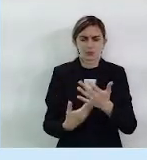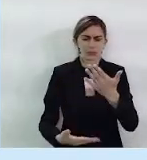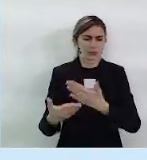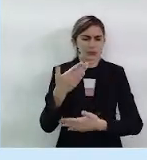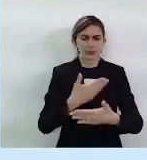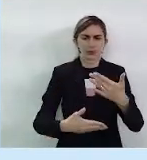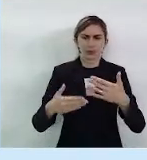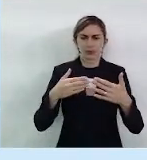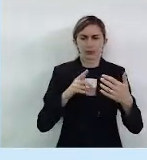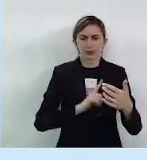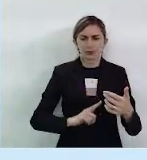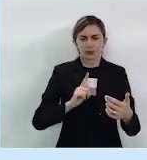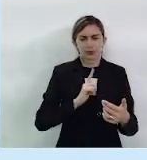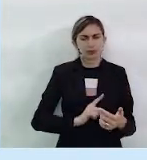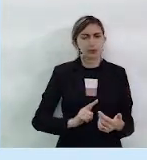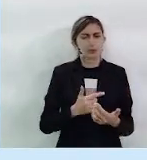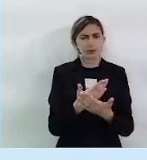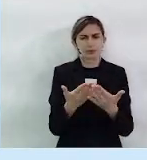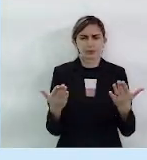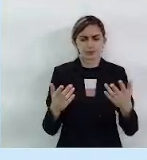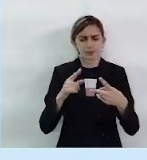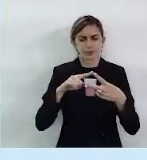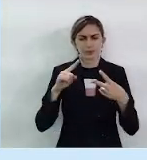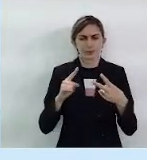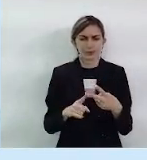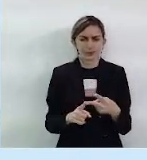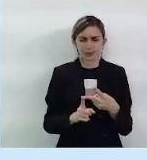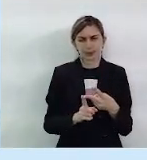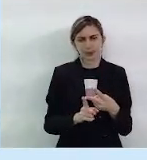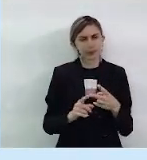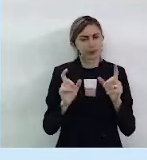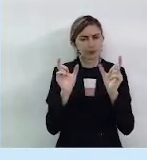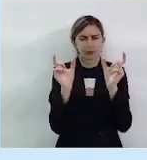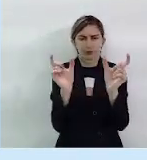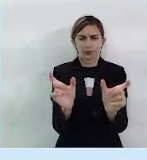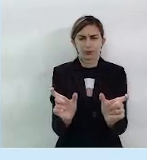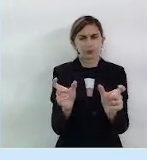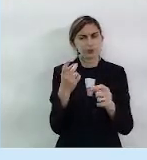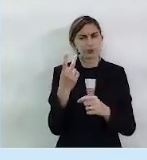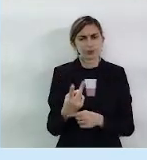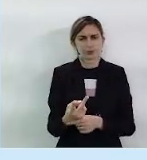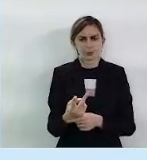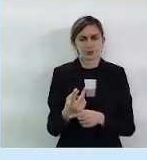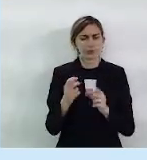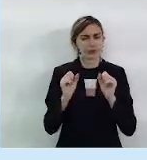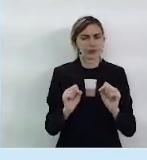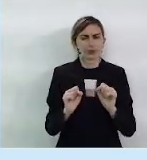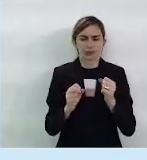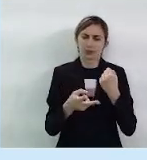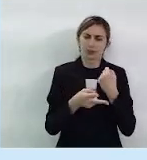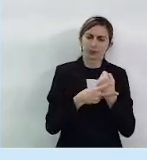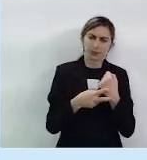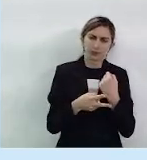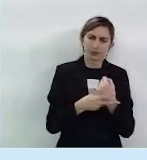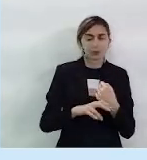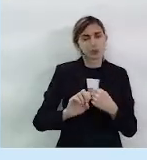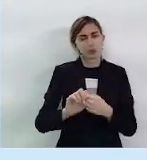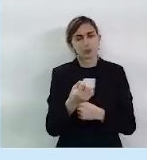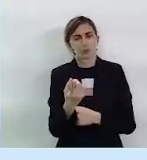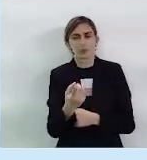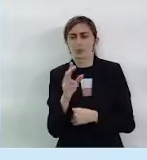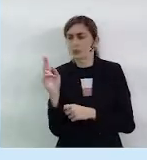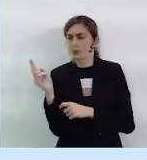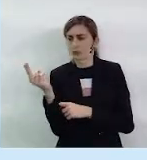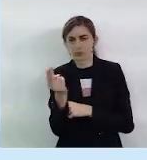gramatical estabelecida entre dois termos, duas palavras. Ela pode ser verbal ou